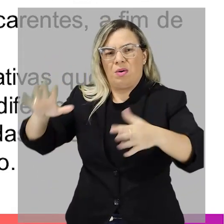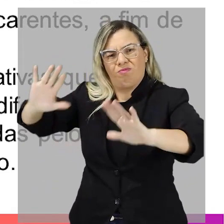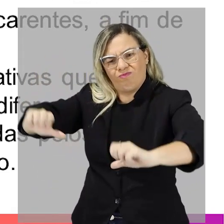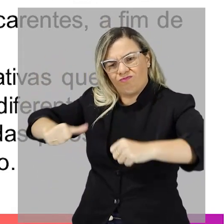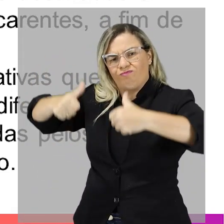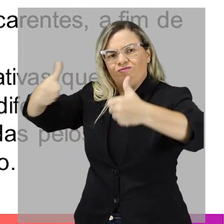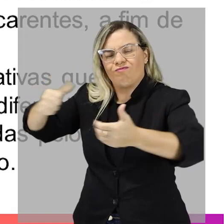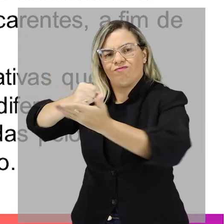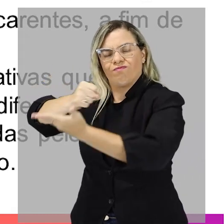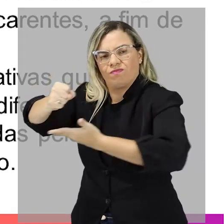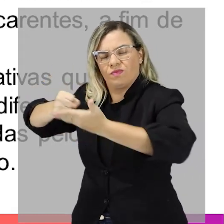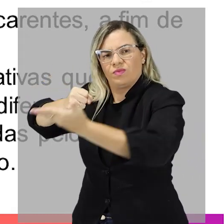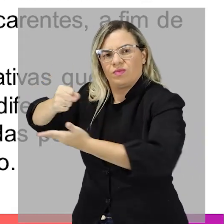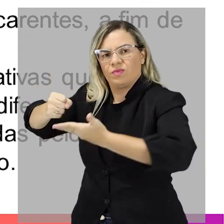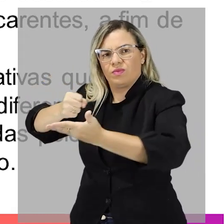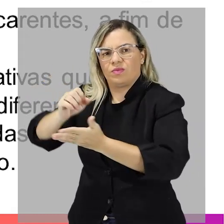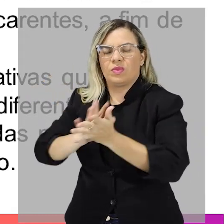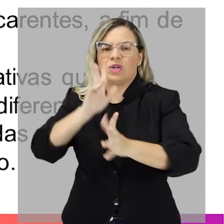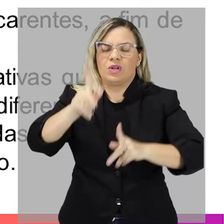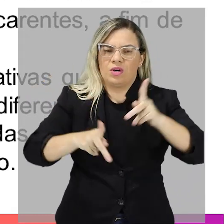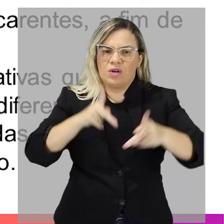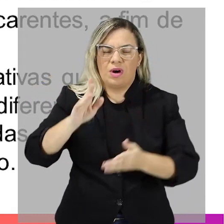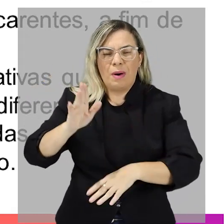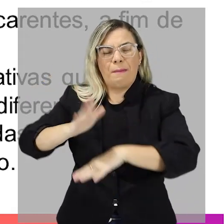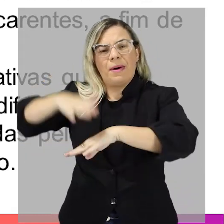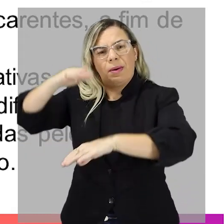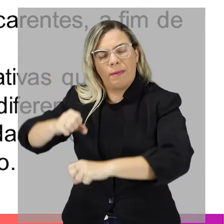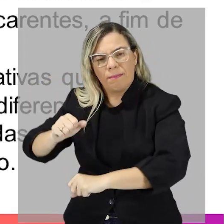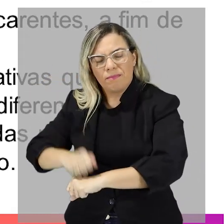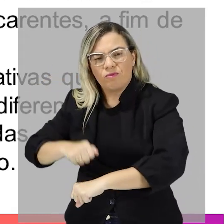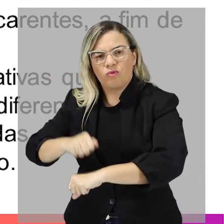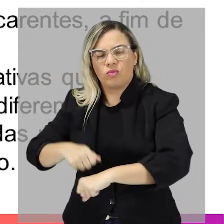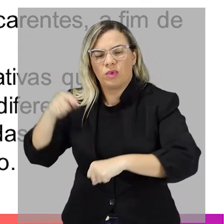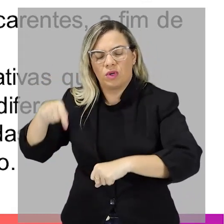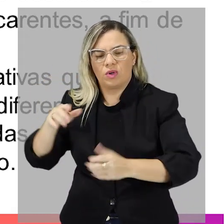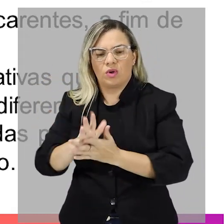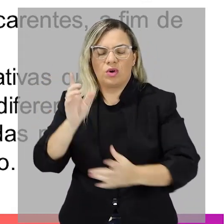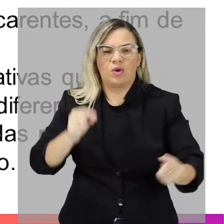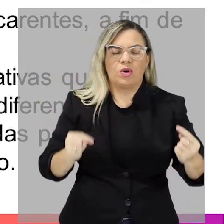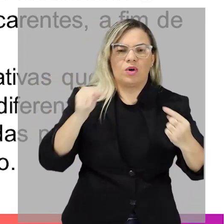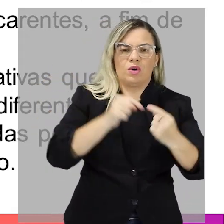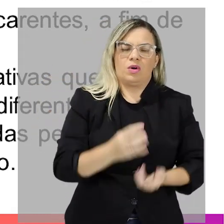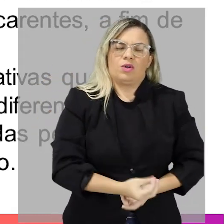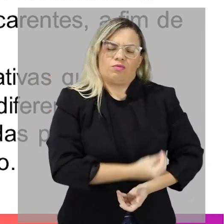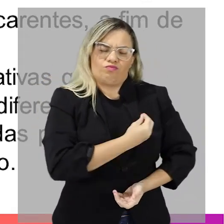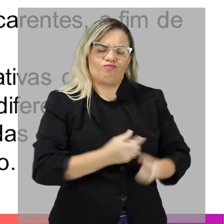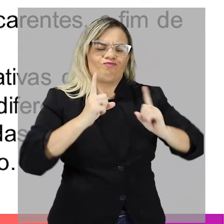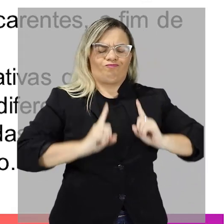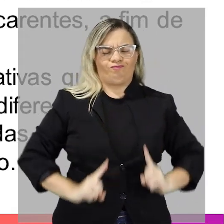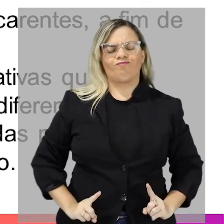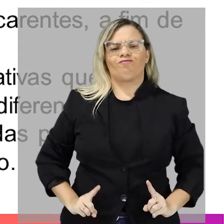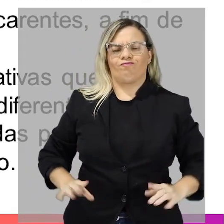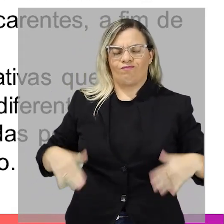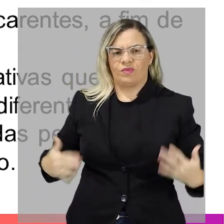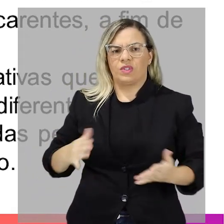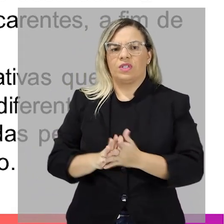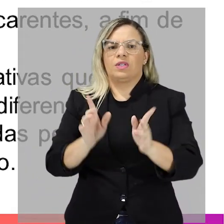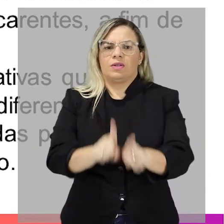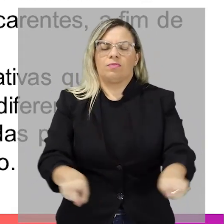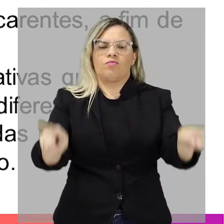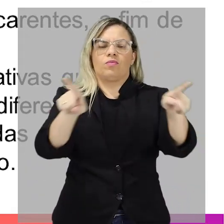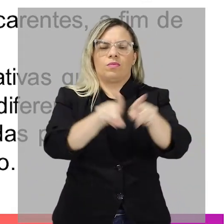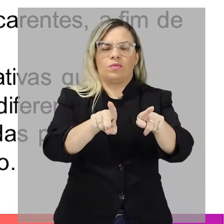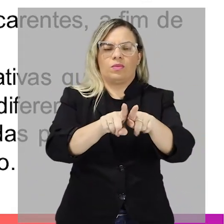condições básicas das populações mais carentes, a fim de que estas vivam com mais dignidade. Além